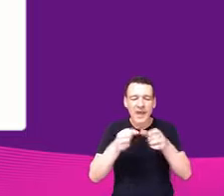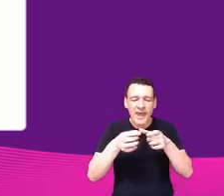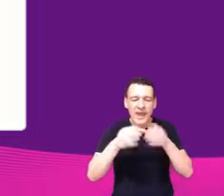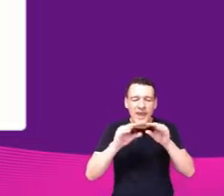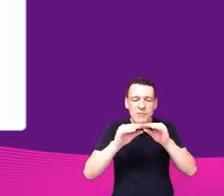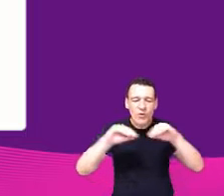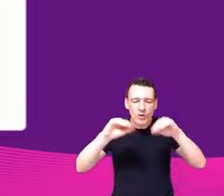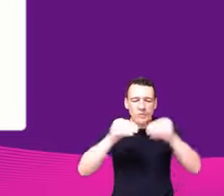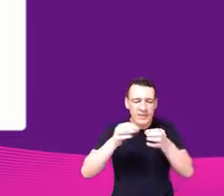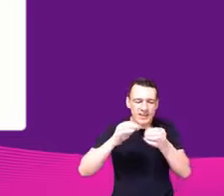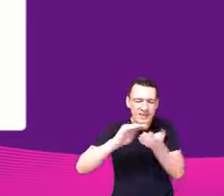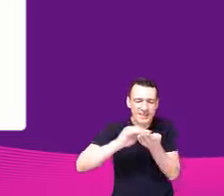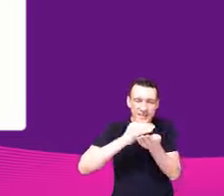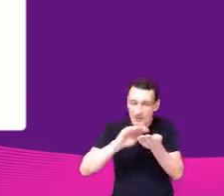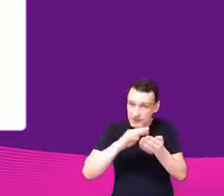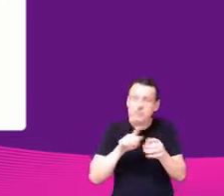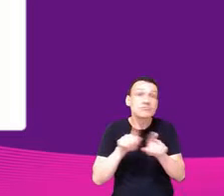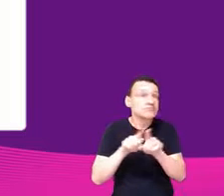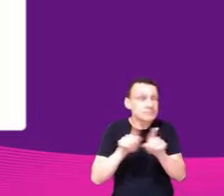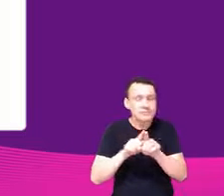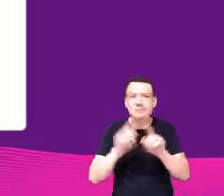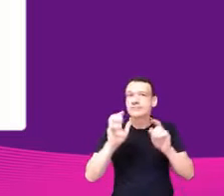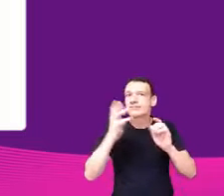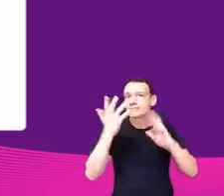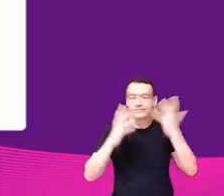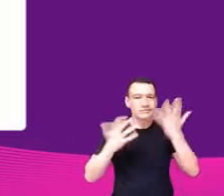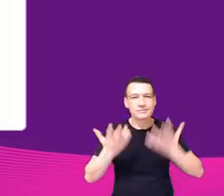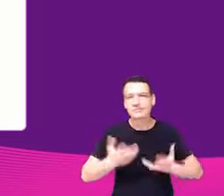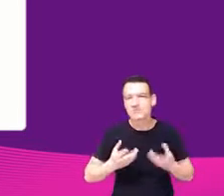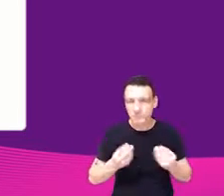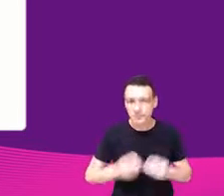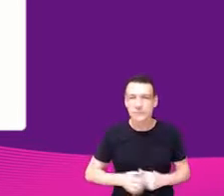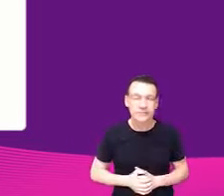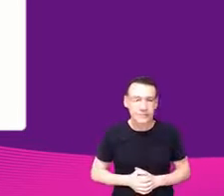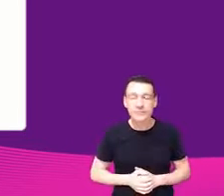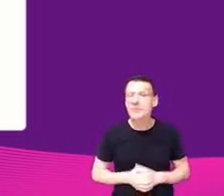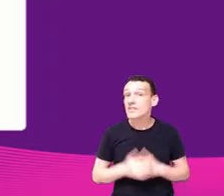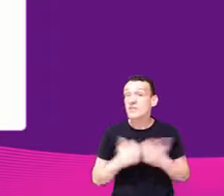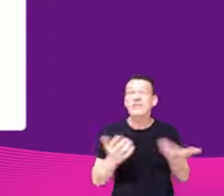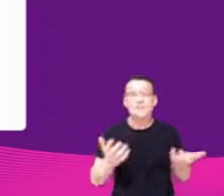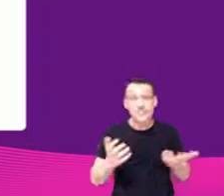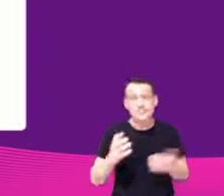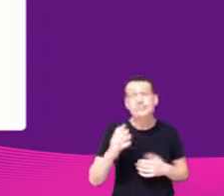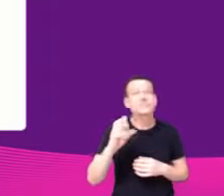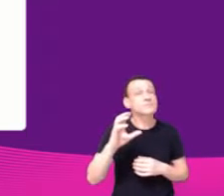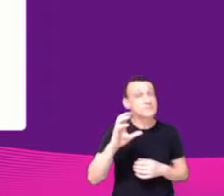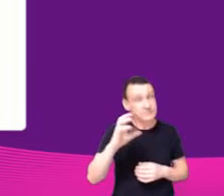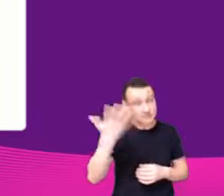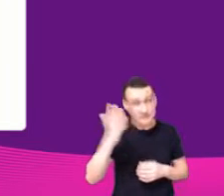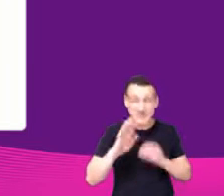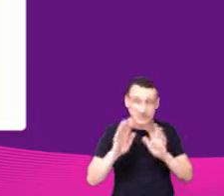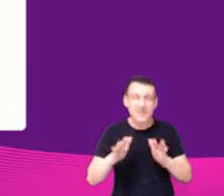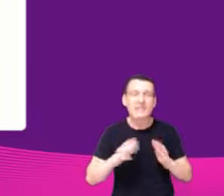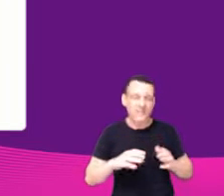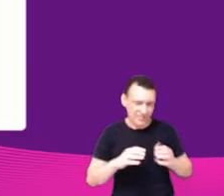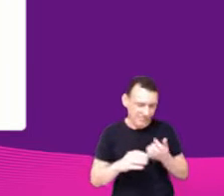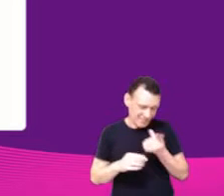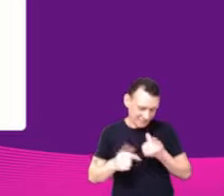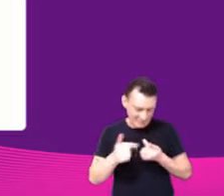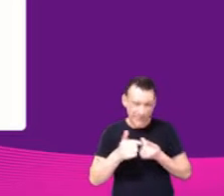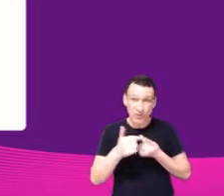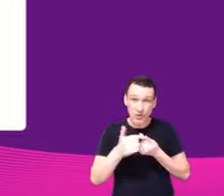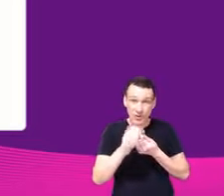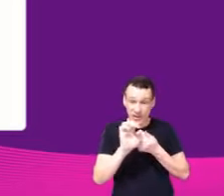tecidos, do ponto de vista cardiovascular, faz com que esses pacientes desenvolvam hipertrofia de ventrículo esquerdo e um risco muito alto